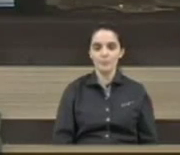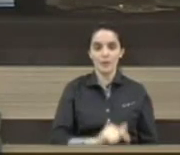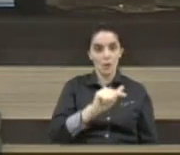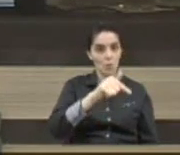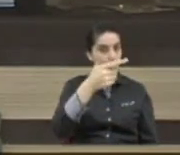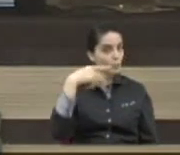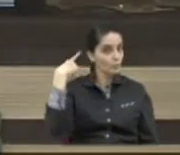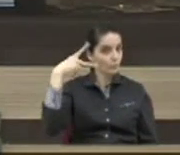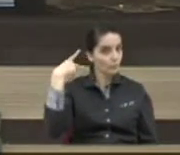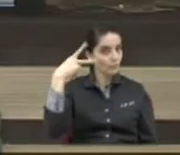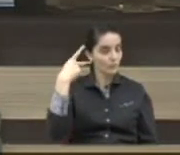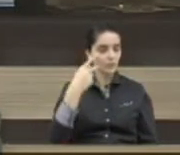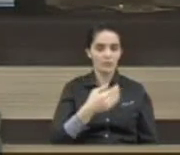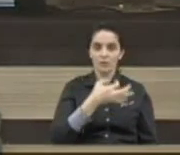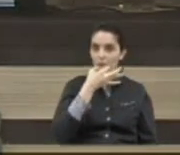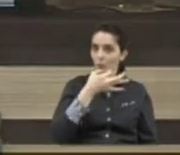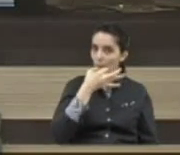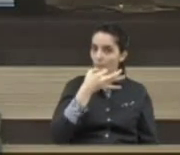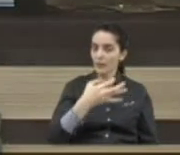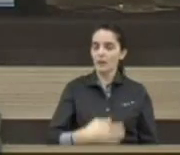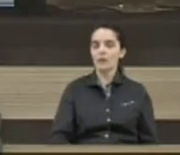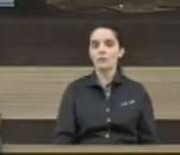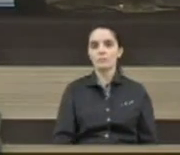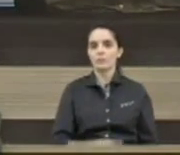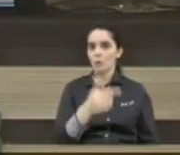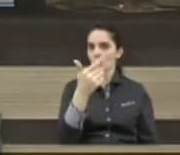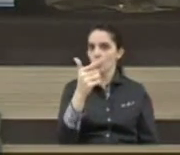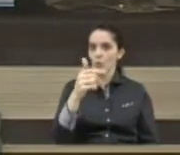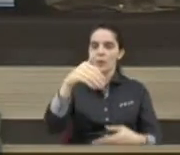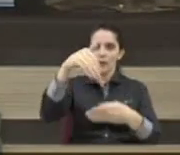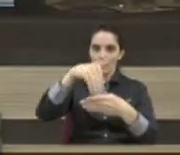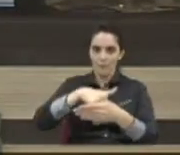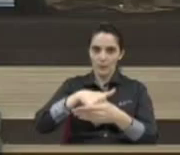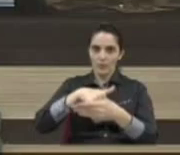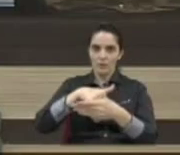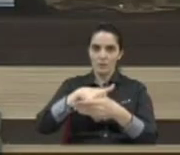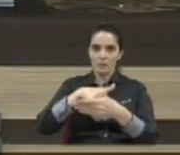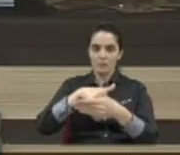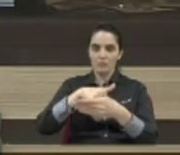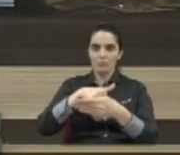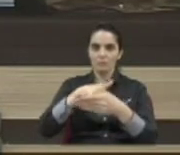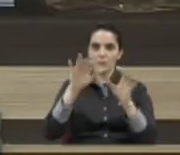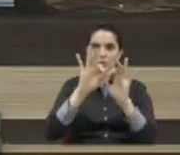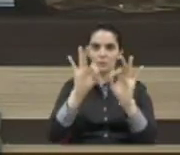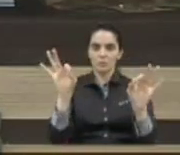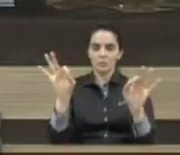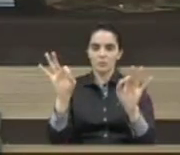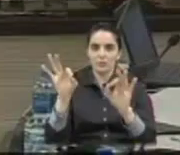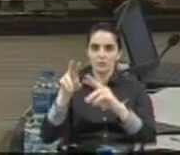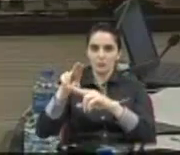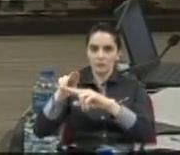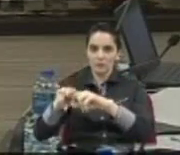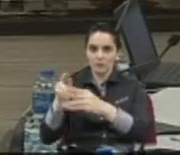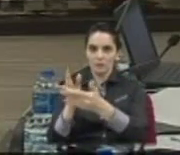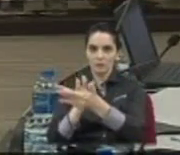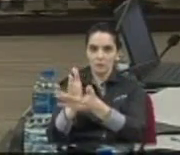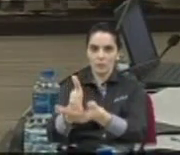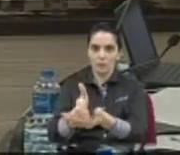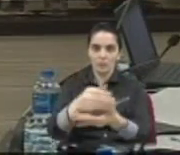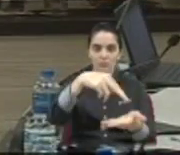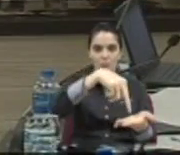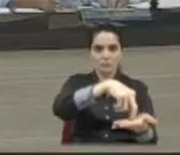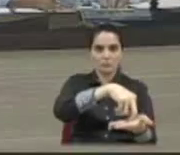Mais algum vereador deseja usar a palavra? Não havendo, vai à votação e a votação é simbólica. Os